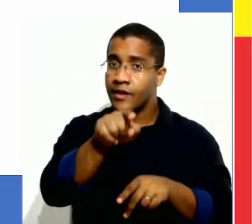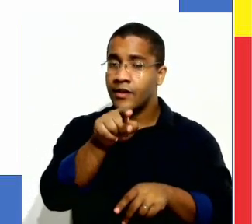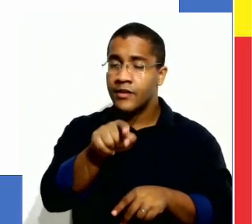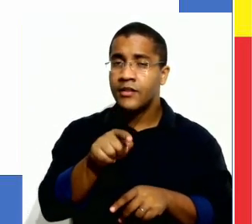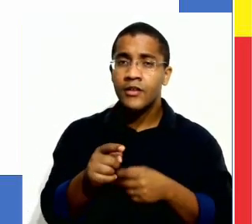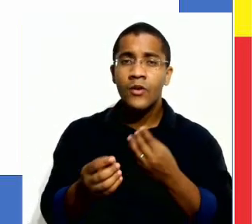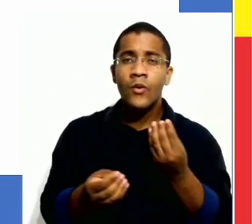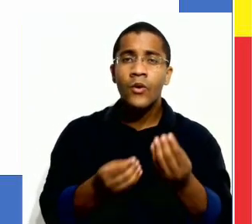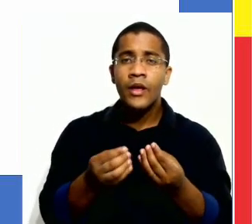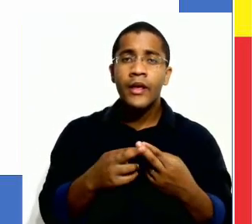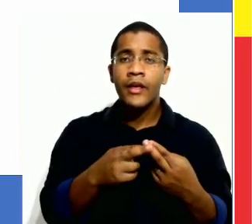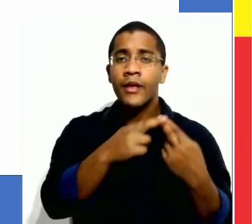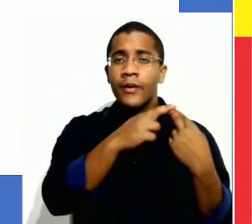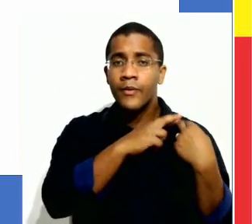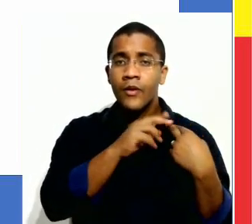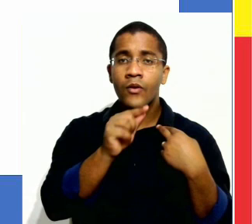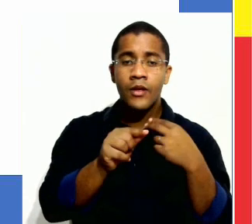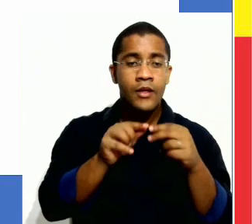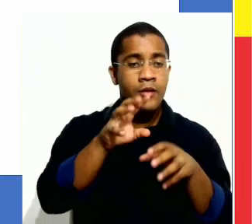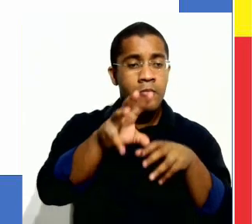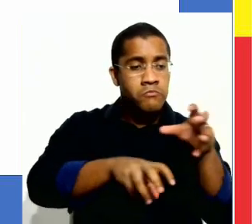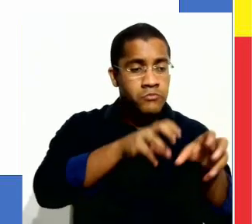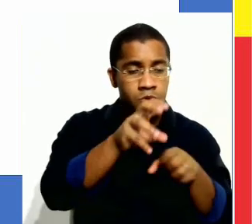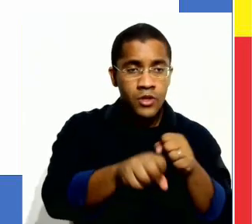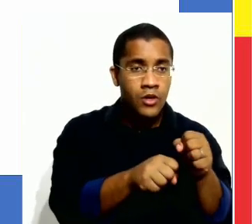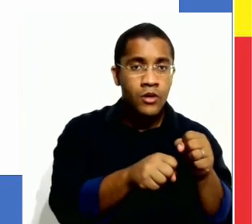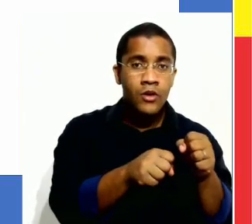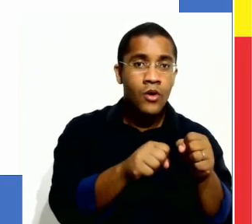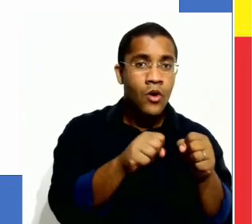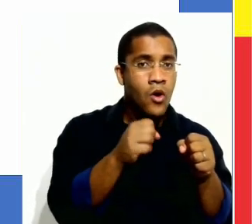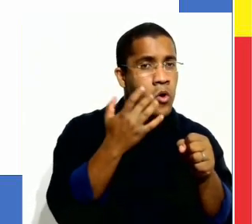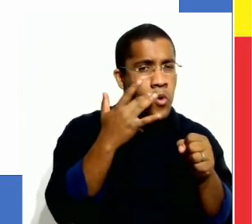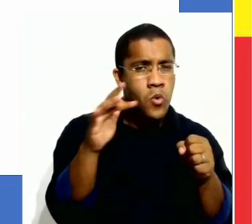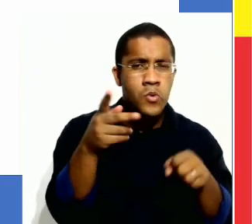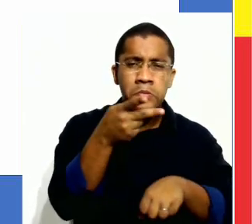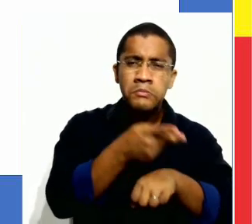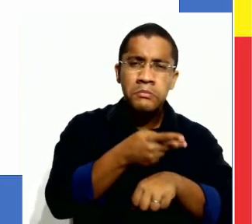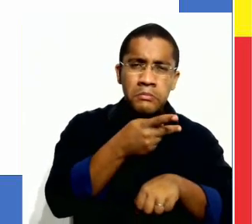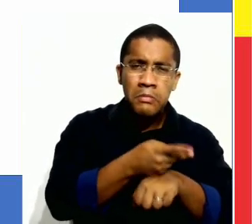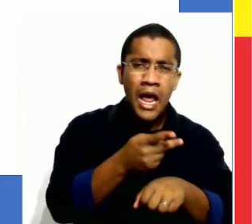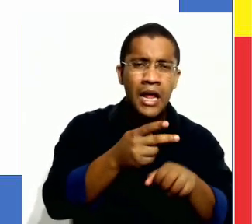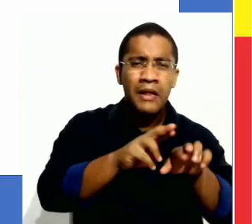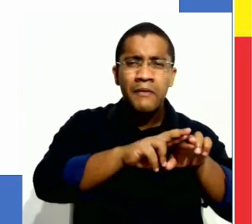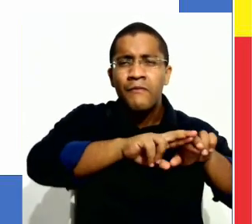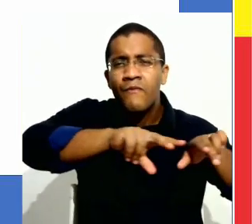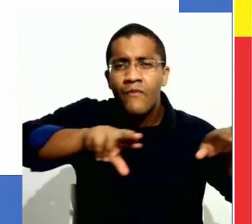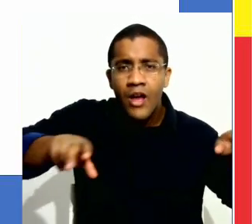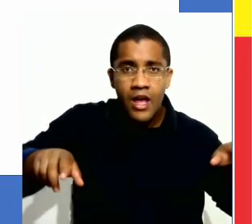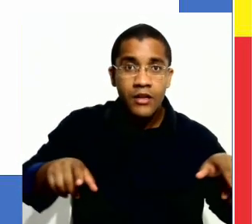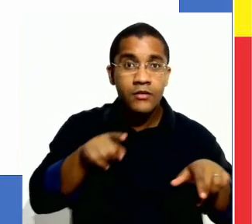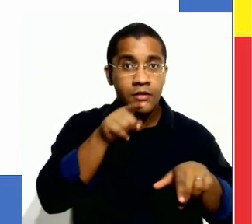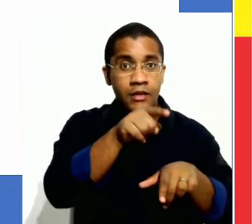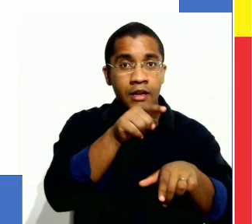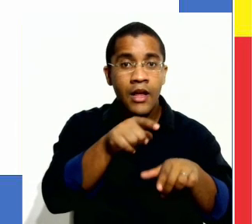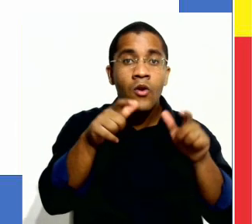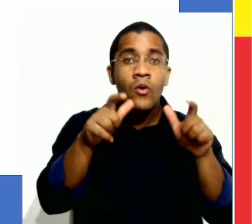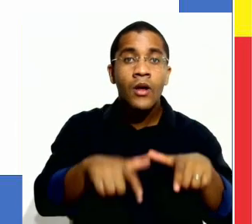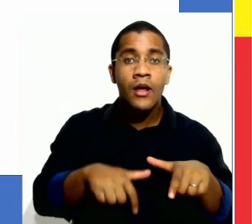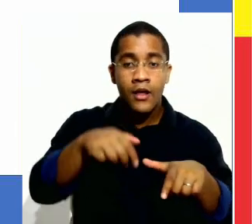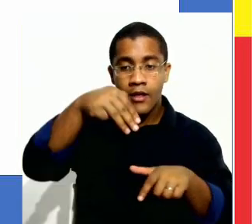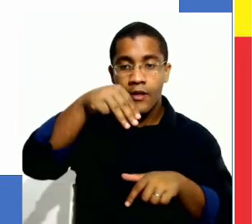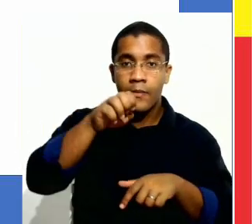cartaginenses controlavam o que? A exploração e a venda de quê? De metais preciosos no